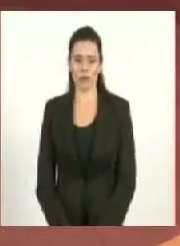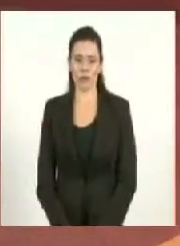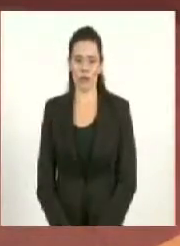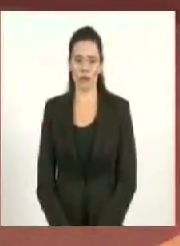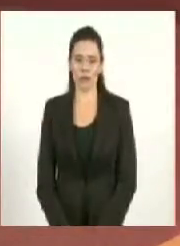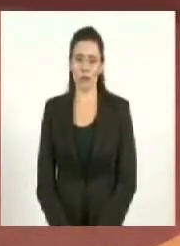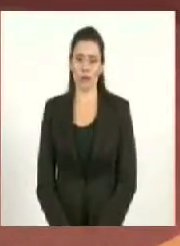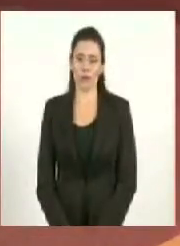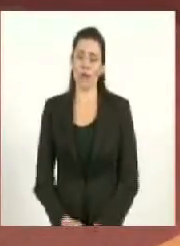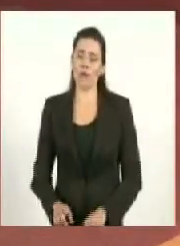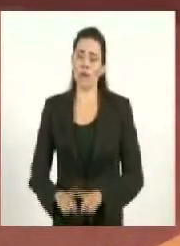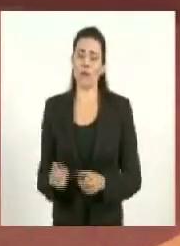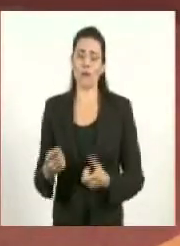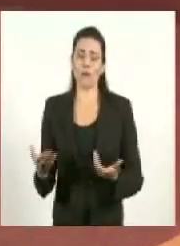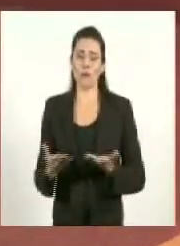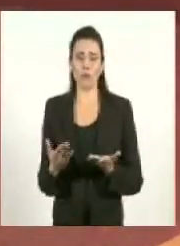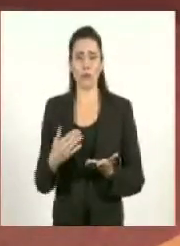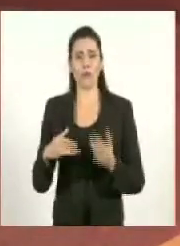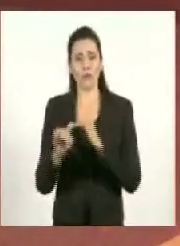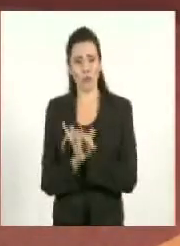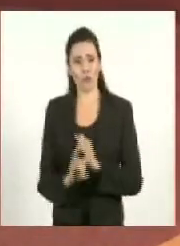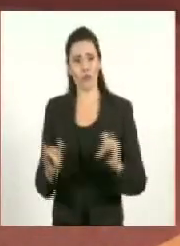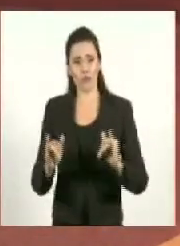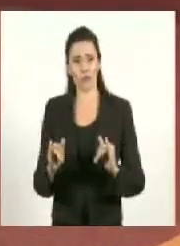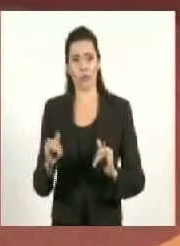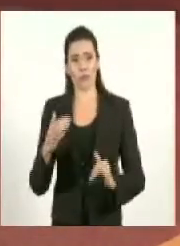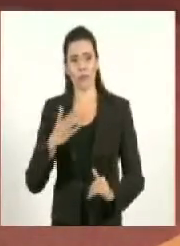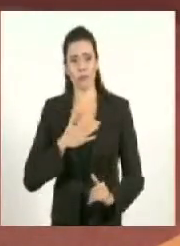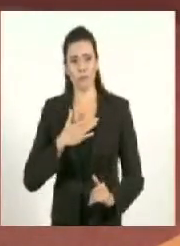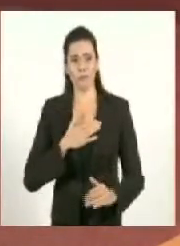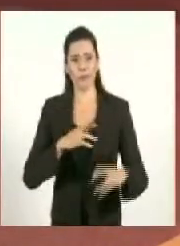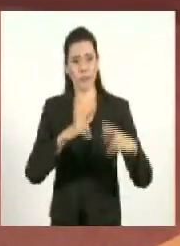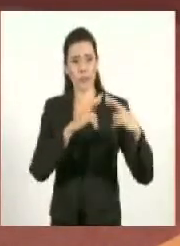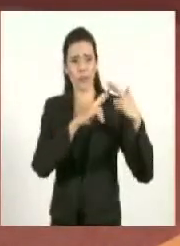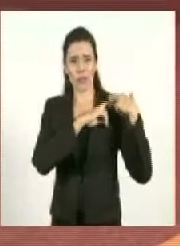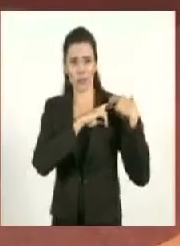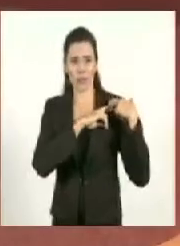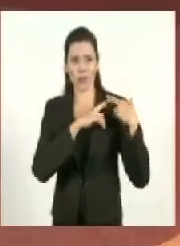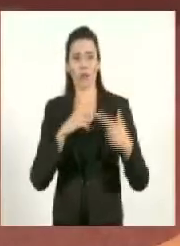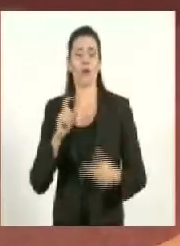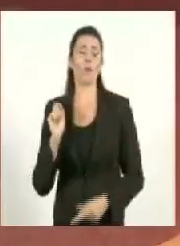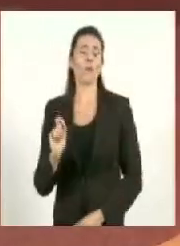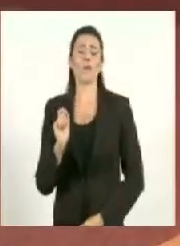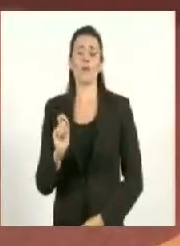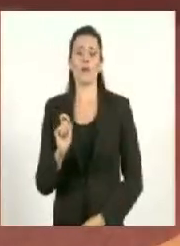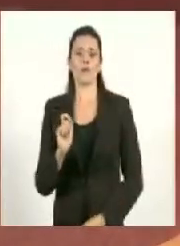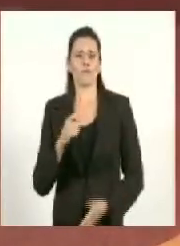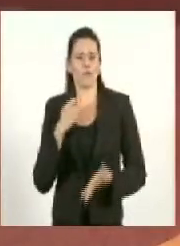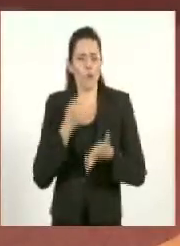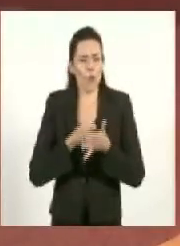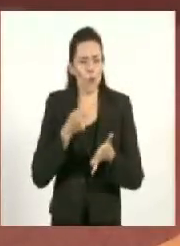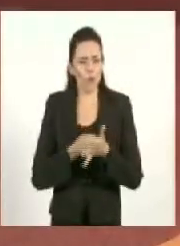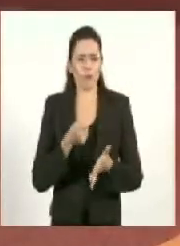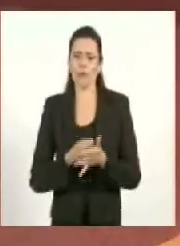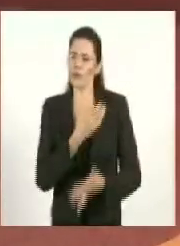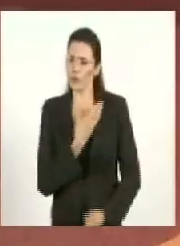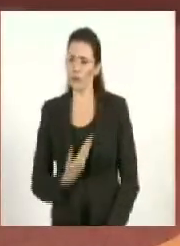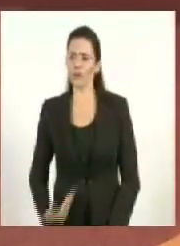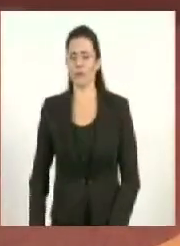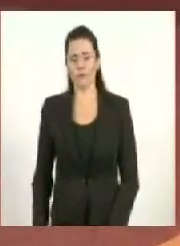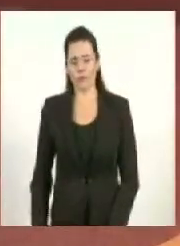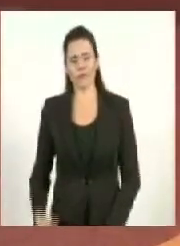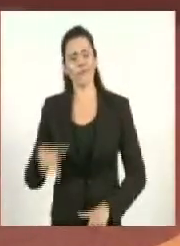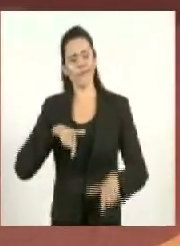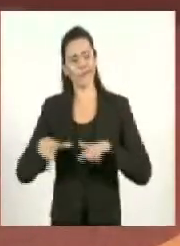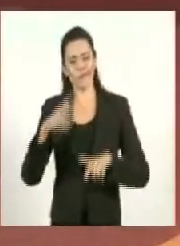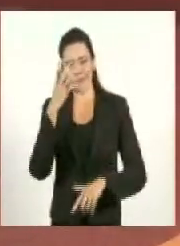digo para vocês, o meu papel aqui nessa Assembleia é cobrar do governo. Então, se vocês acham que tem